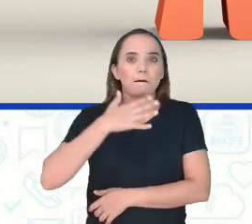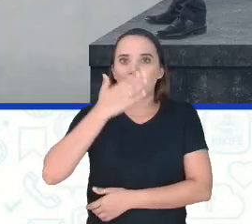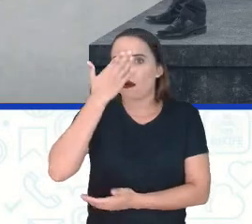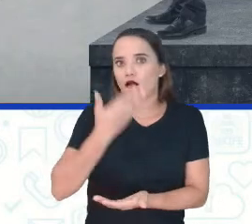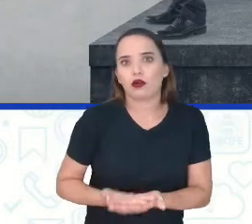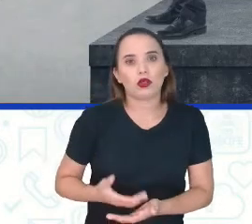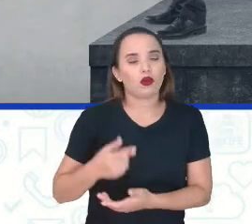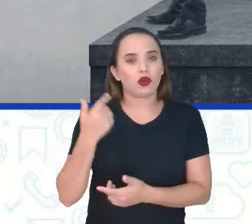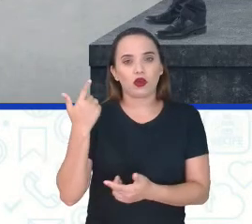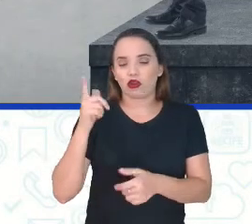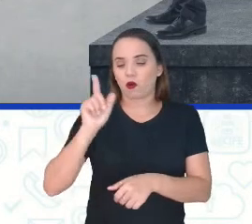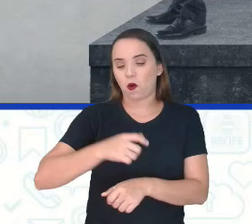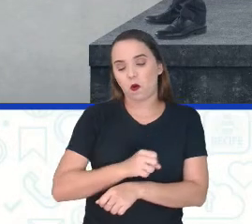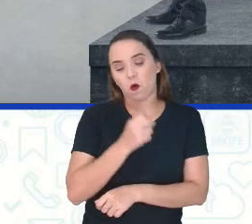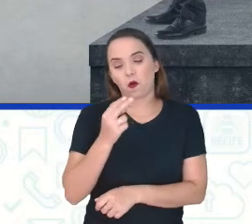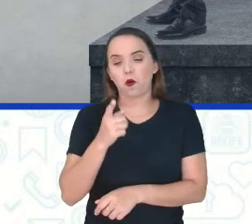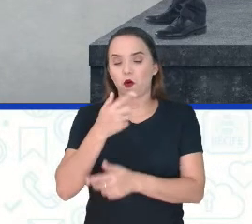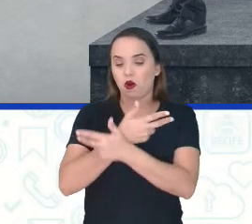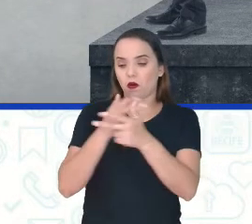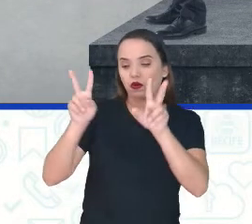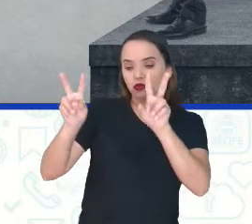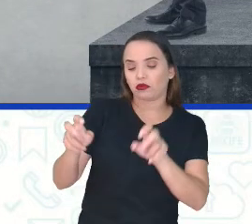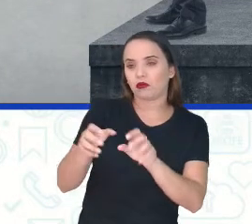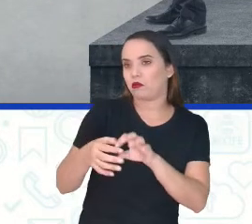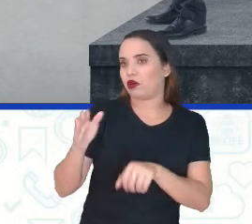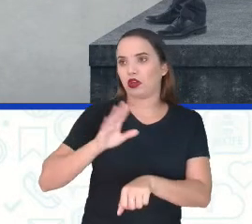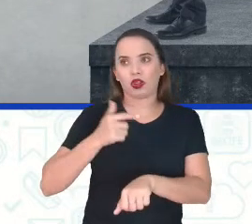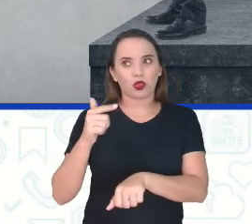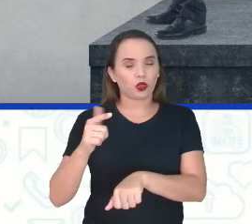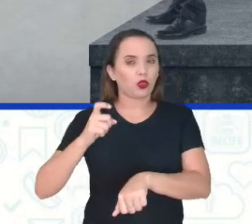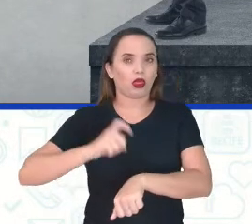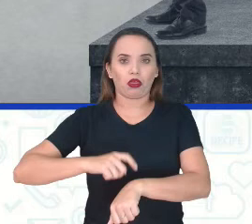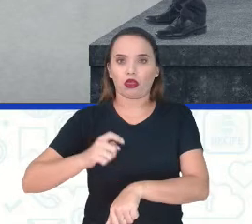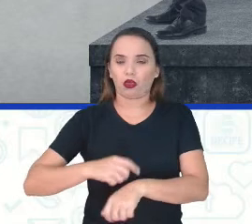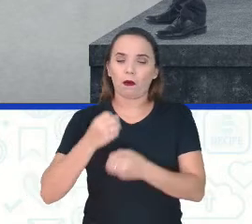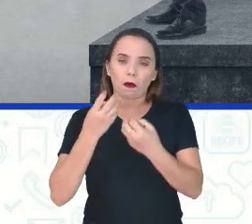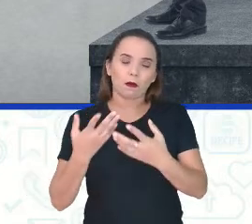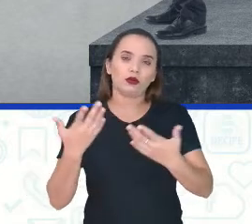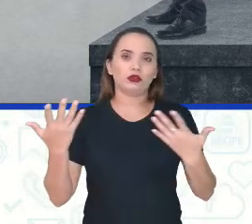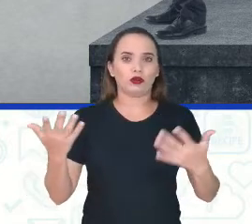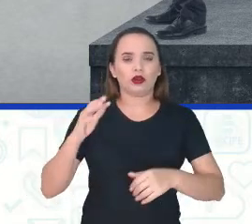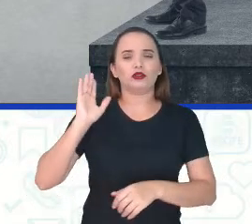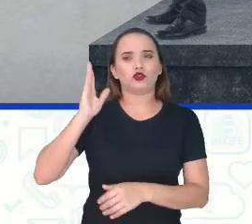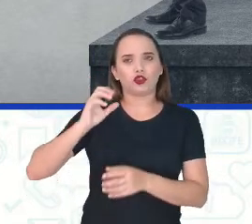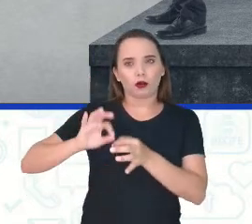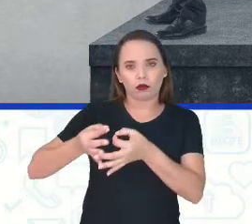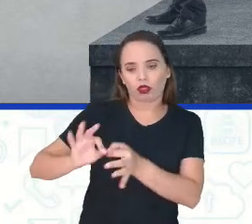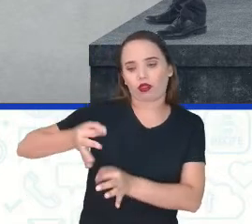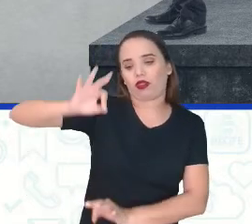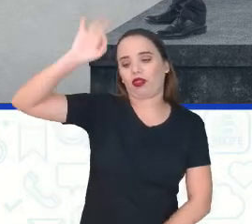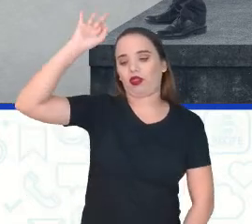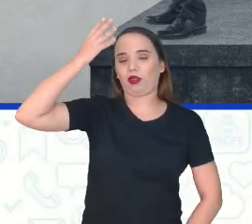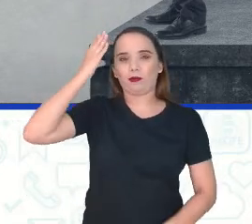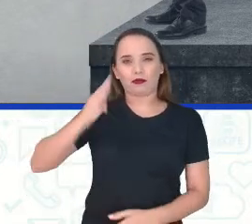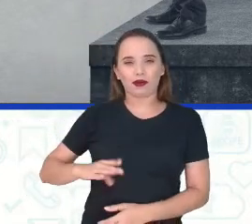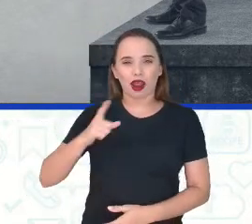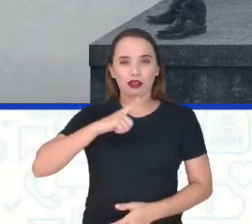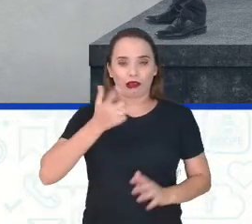ela. E aí, por fim, né, porque a gente já falou direto aqui, ó, a pobre Gabriele está aqui,